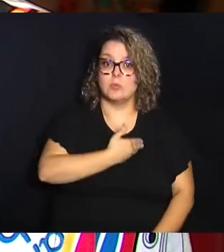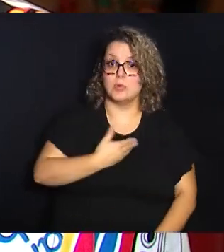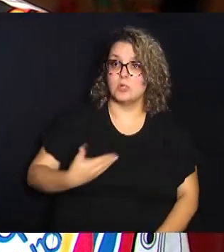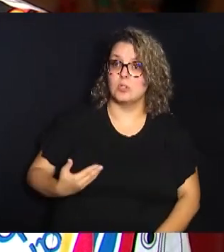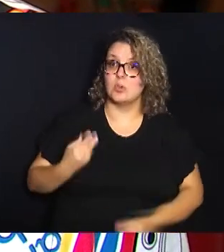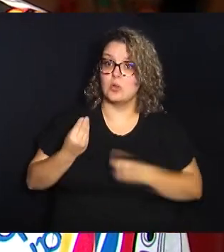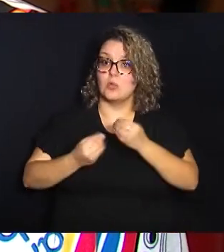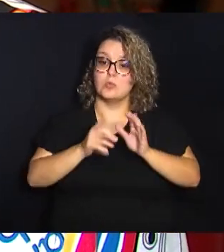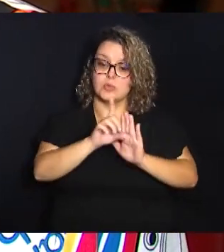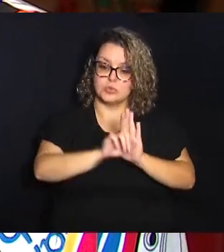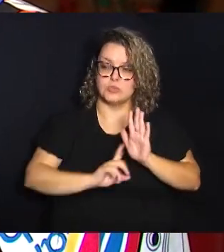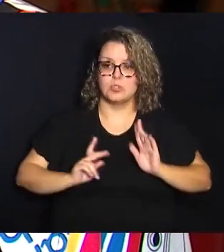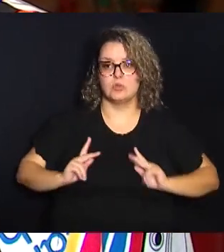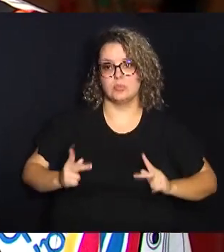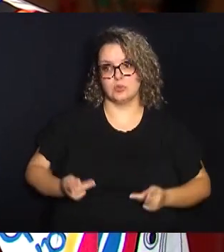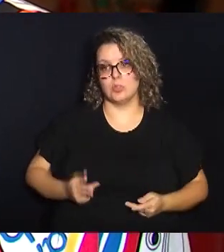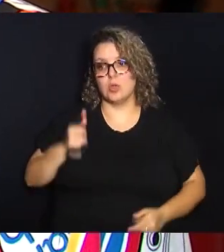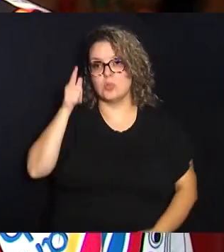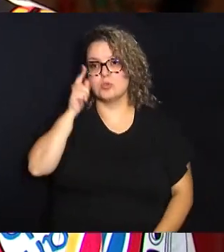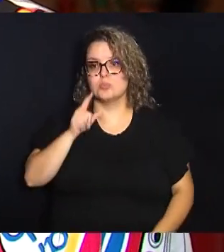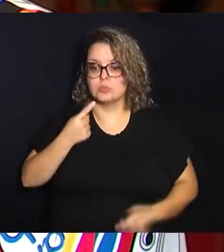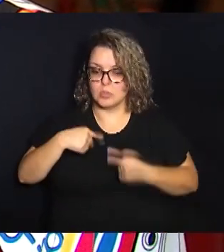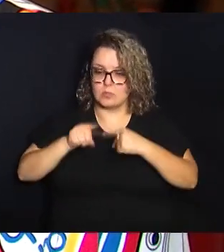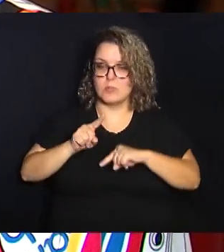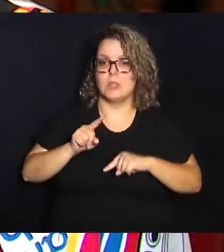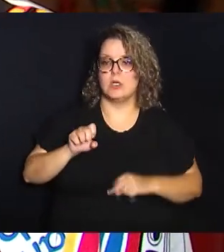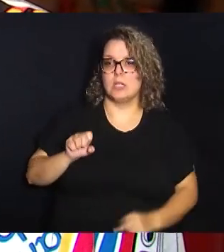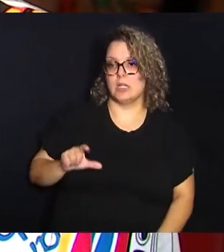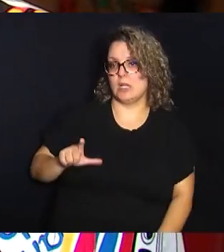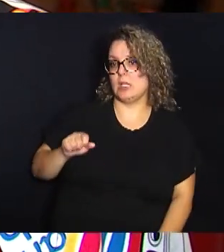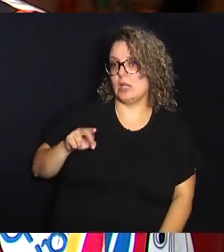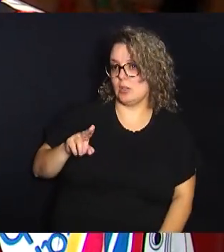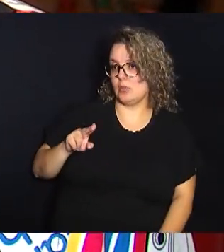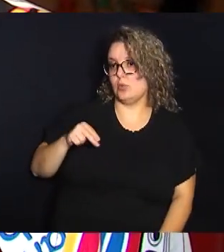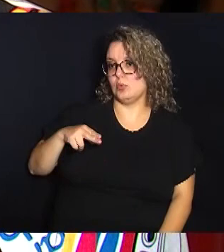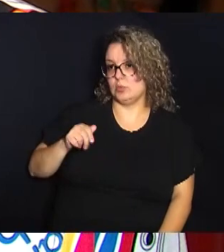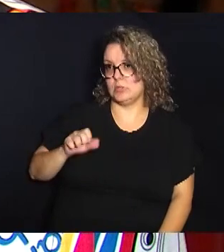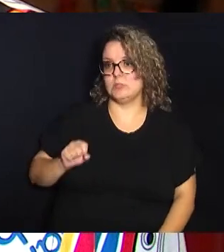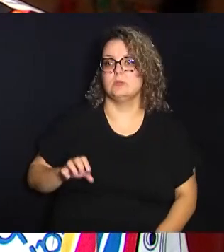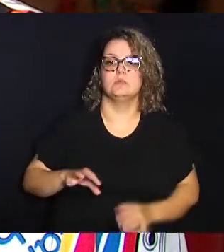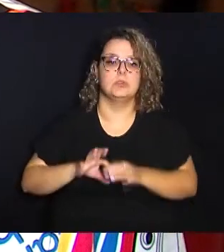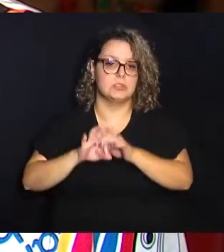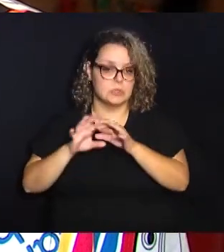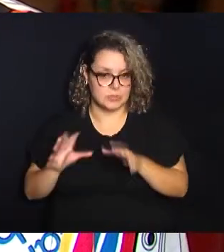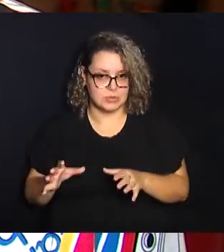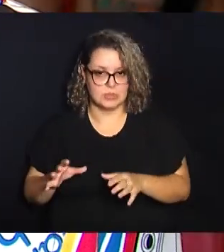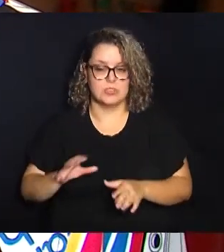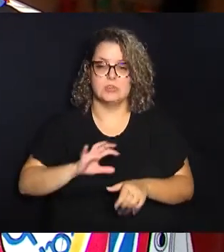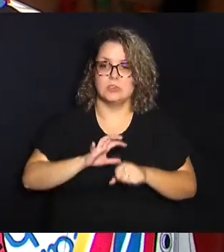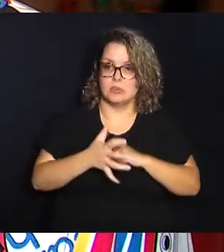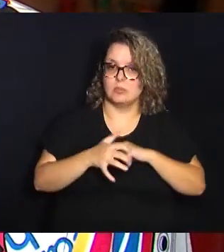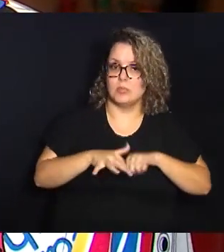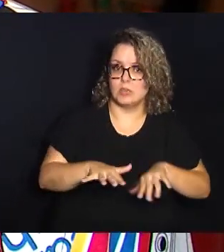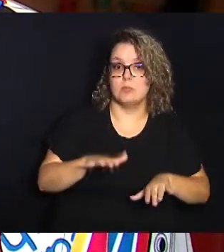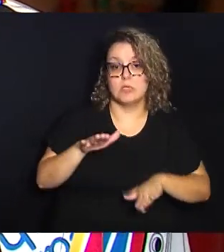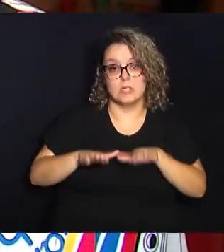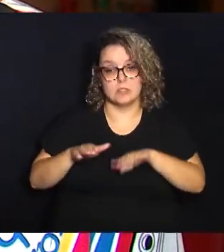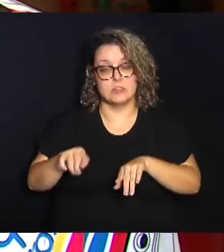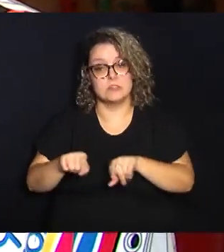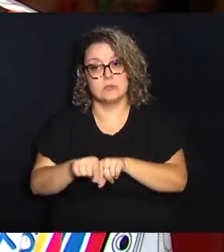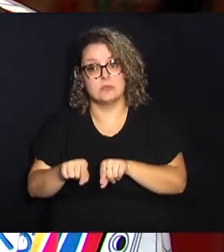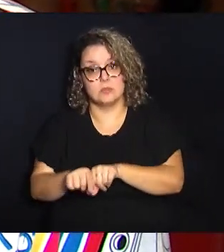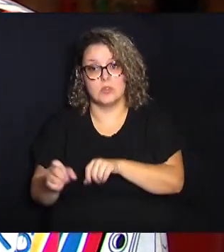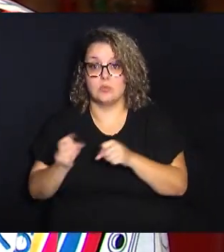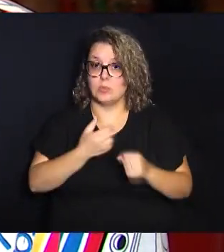de uma política pública como os direitos humanos conseguem suprir essas lacunas que foram deixadas tanto pela pandemia,